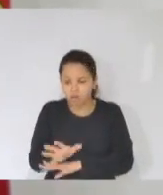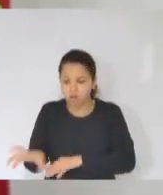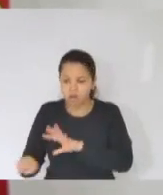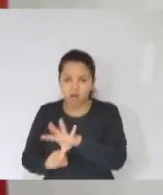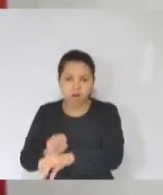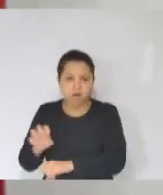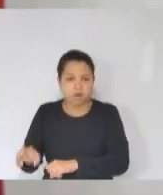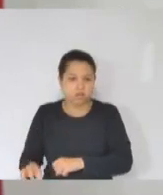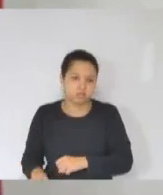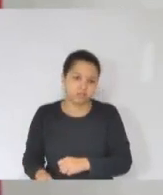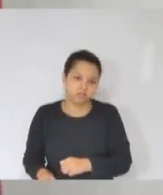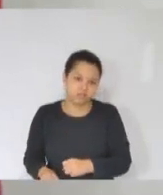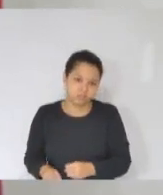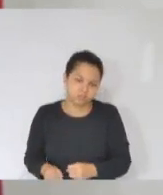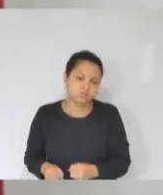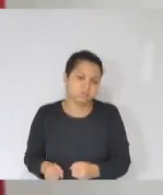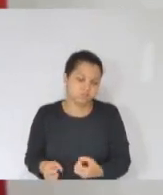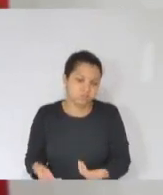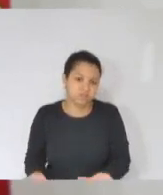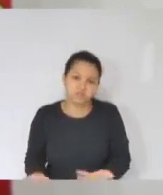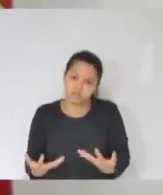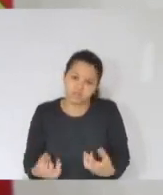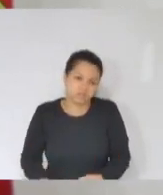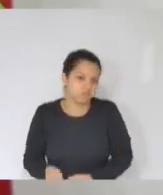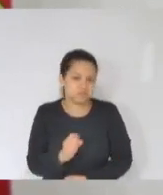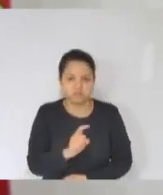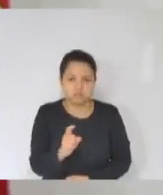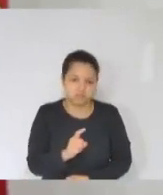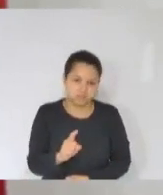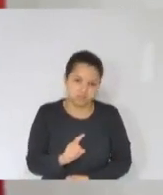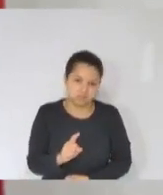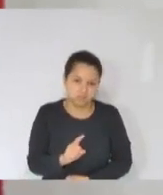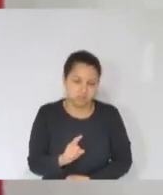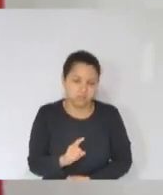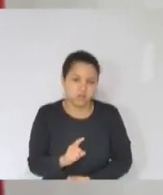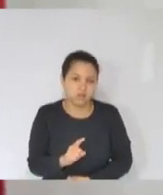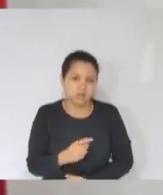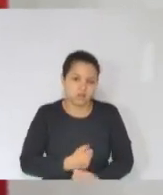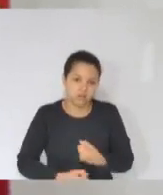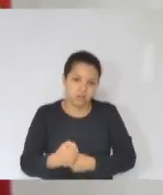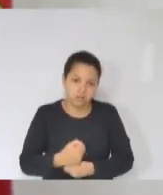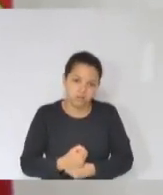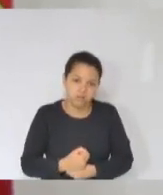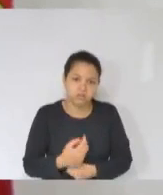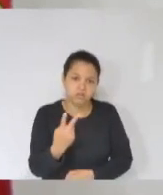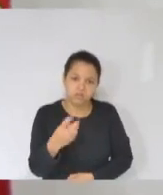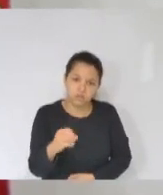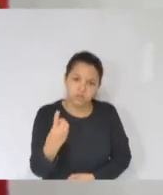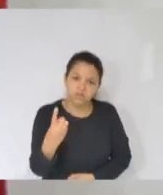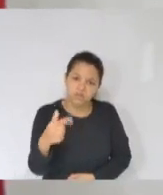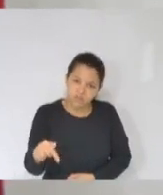da propriedade. Isso nós não aceitamos mais. Em 2019 ainda acontecer isso, Milton,